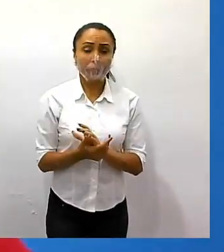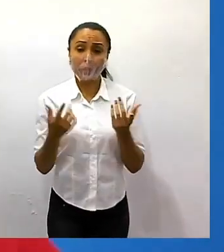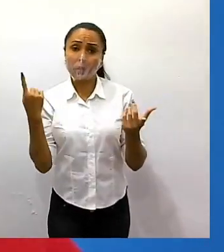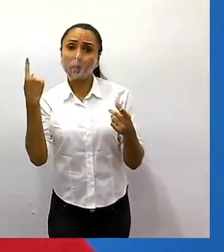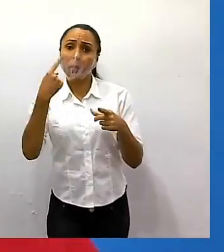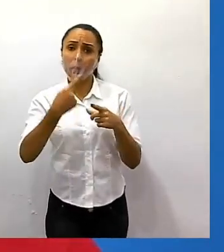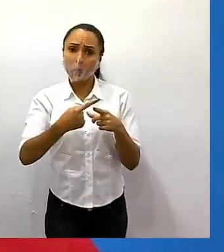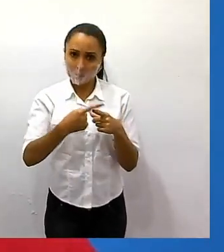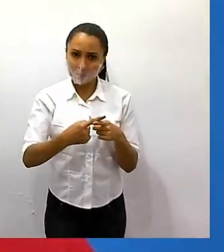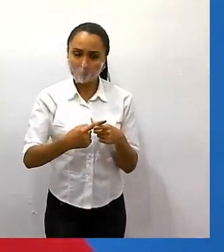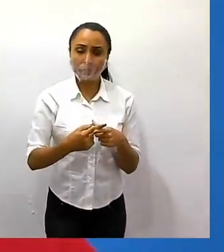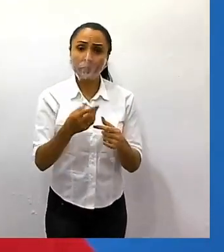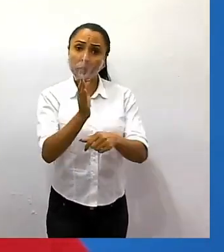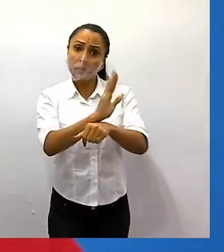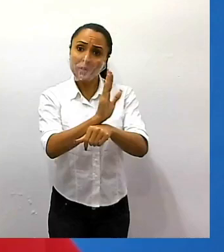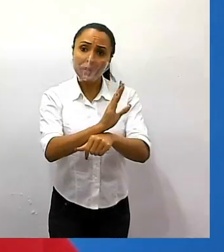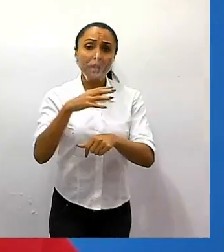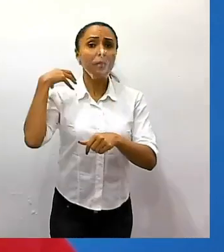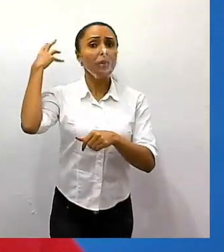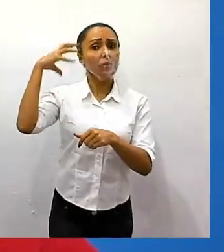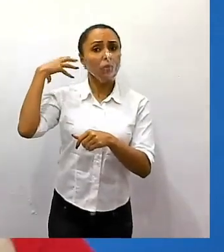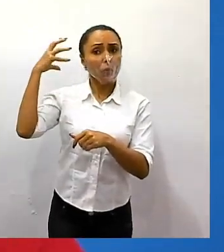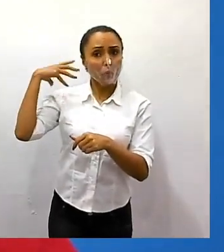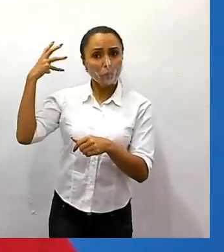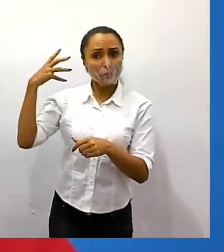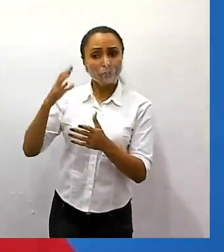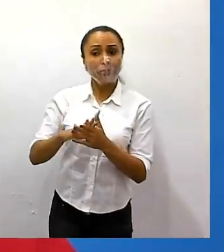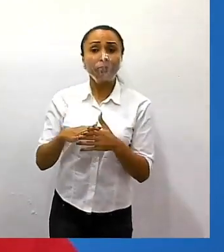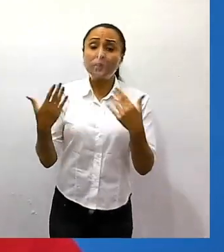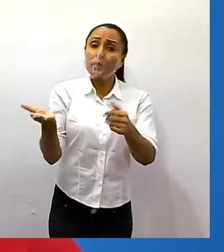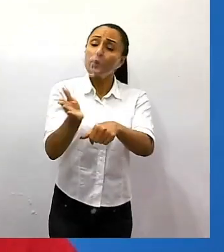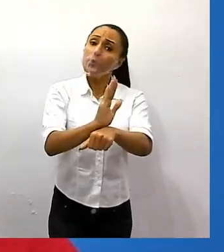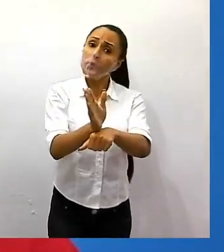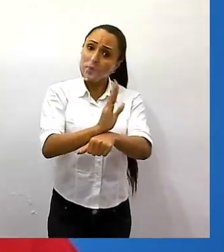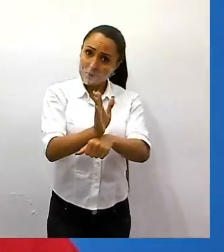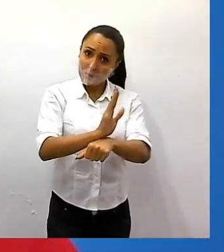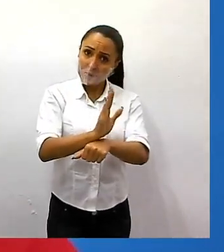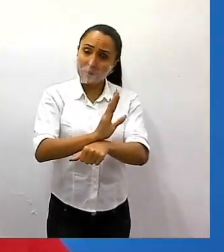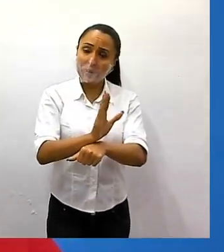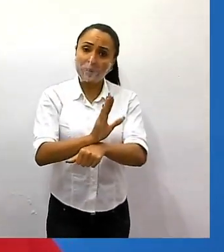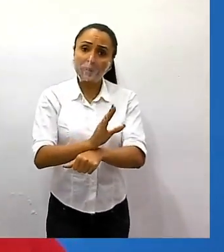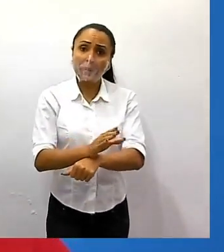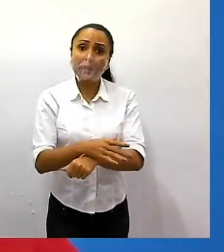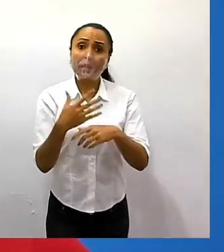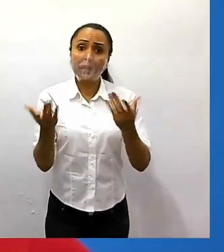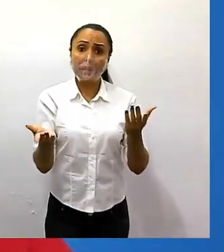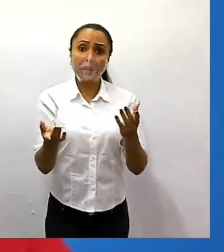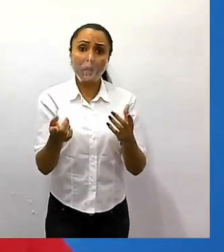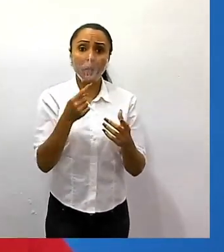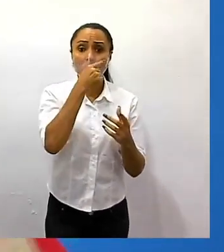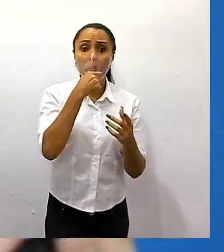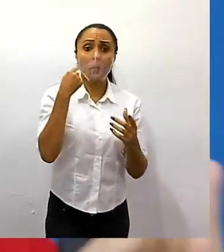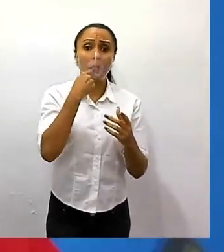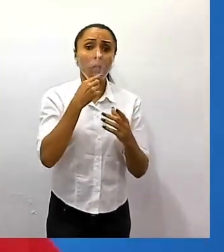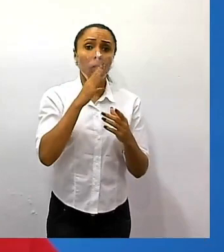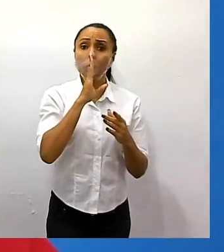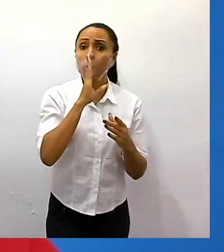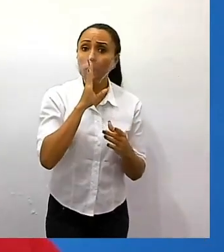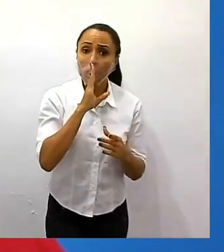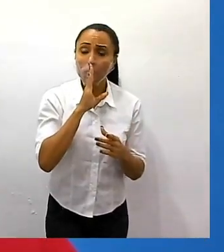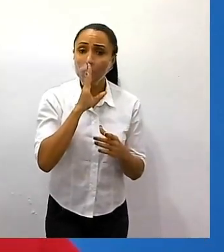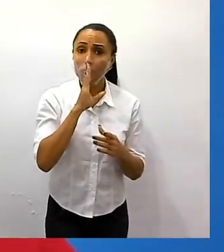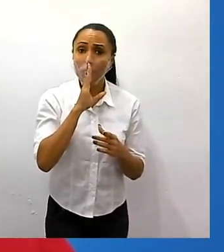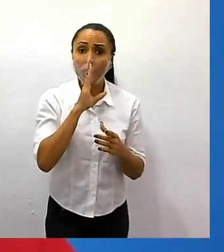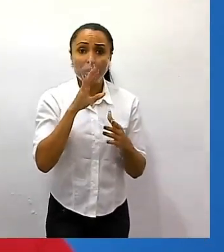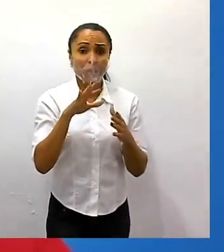que o cinema sonoro? Porque até então, o cinema ele era mudo. Só se conseguia,